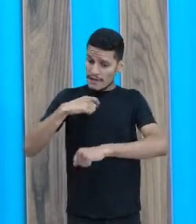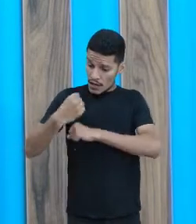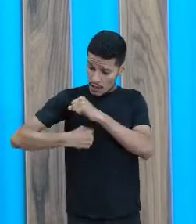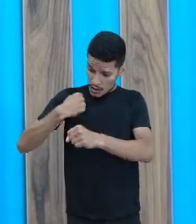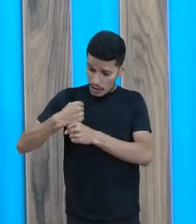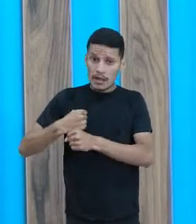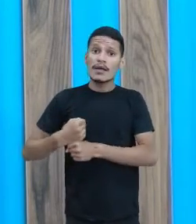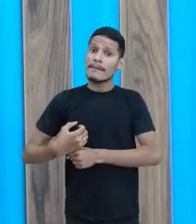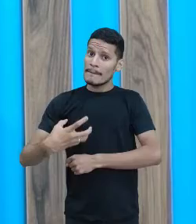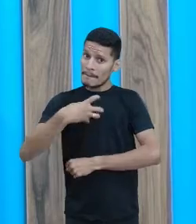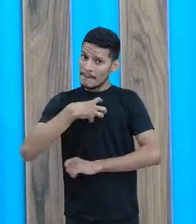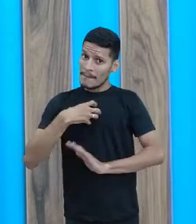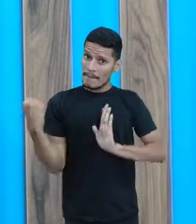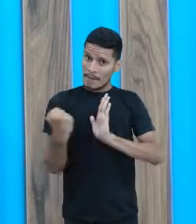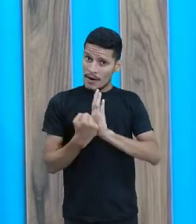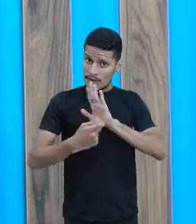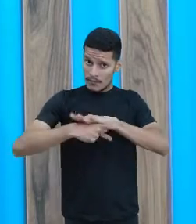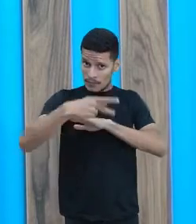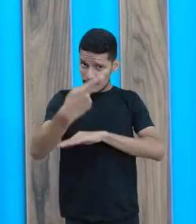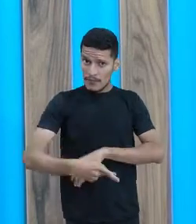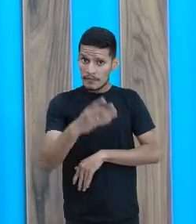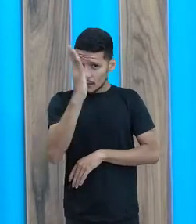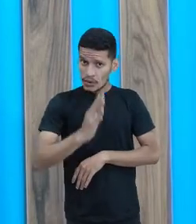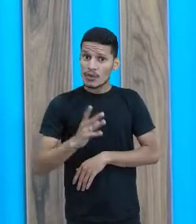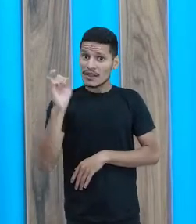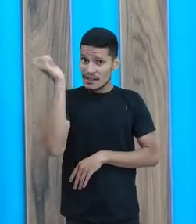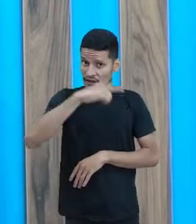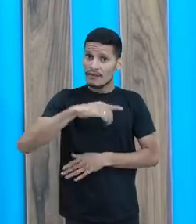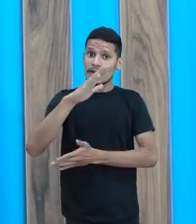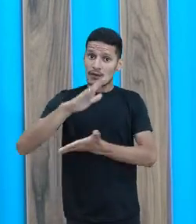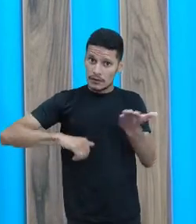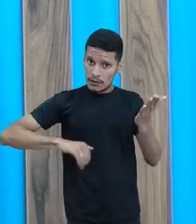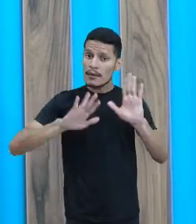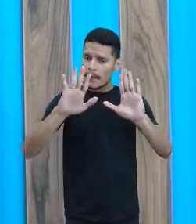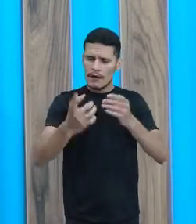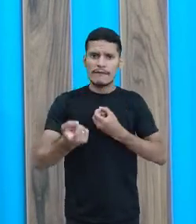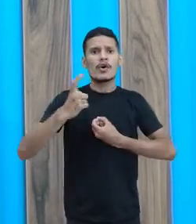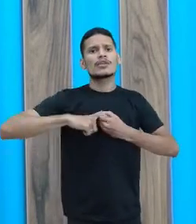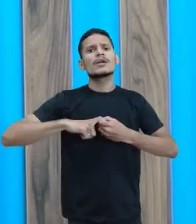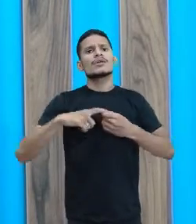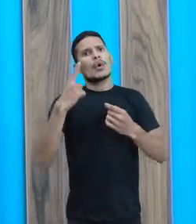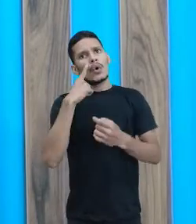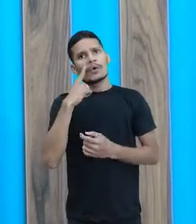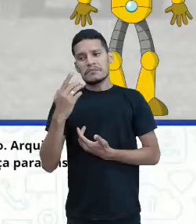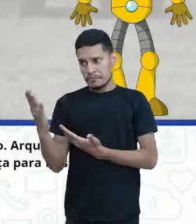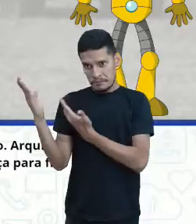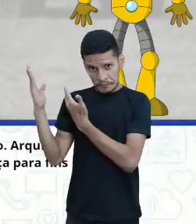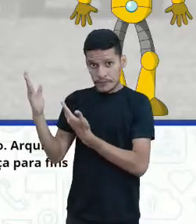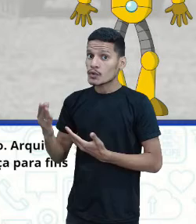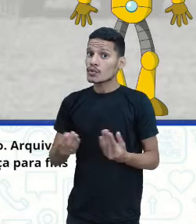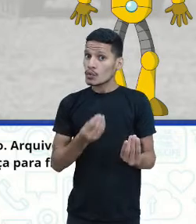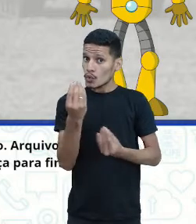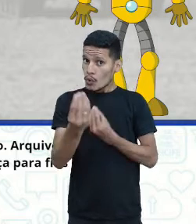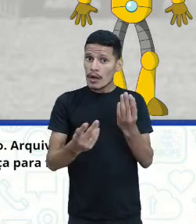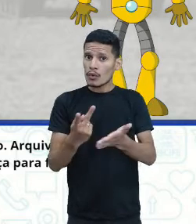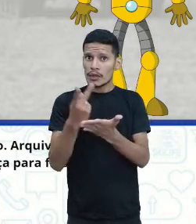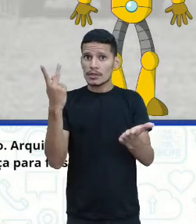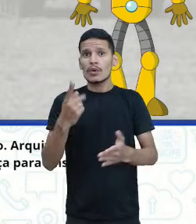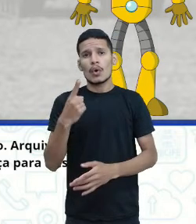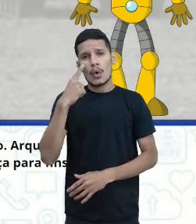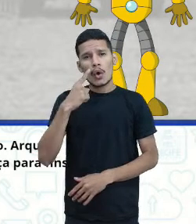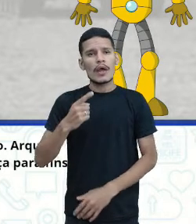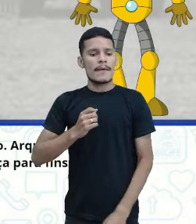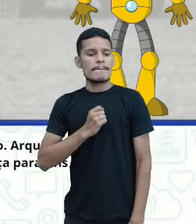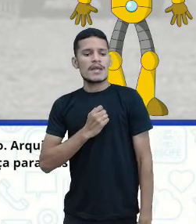que deixou marcas, né, no Brasil que foram difíceis de tirar. Então, voltando aqui ao nosso esqueminha, então, para vocês verem que esses militares